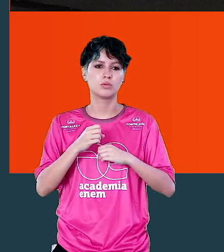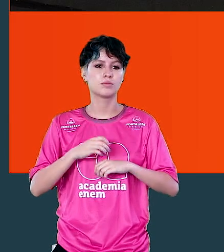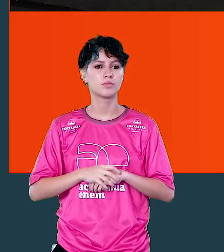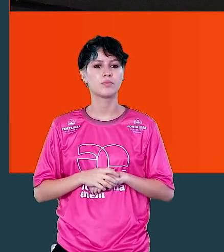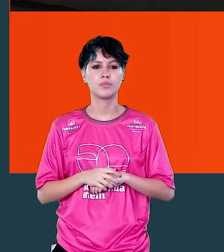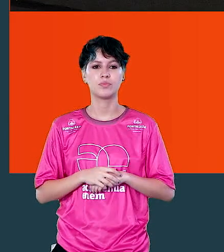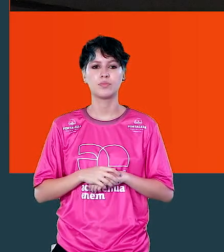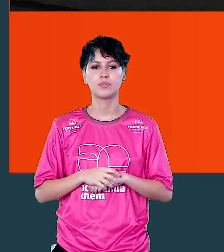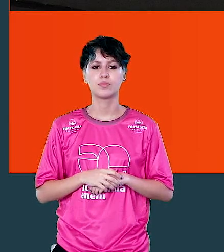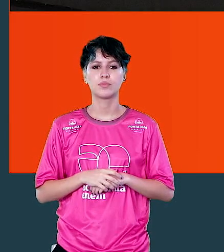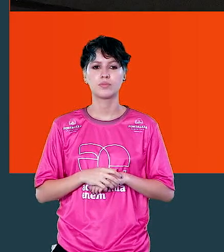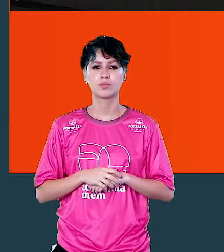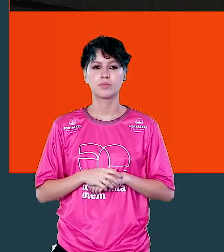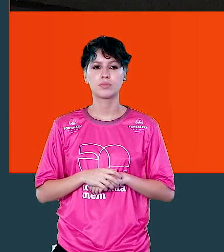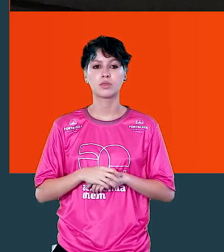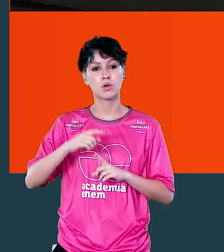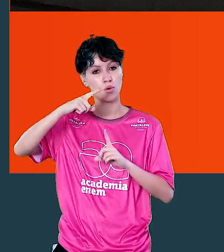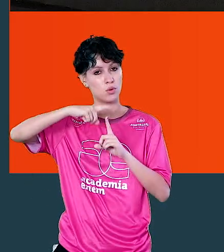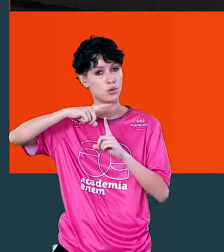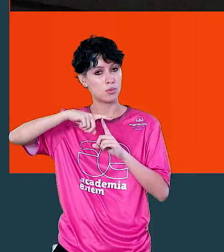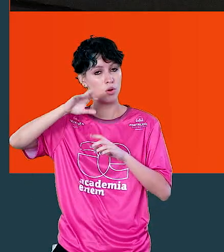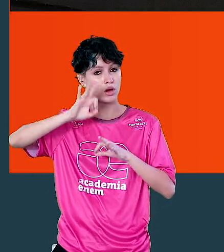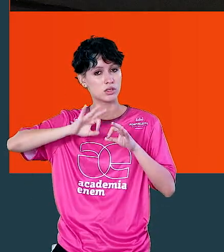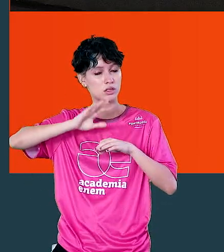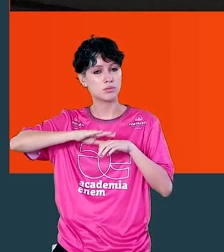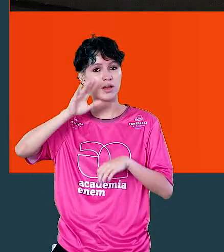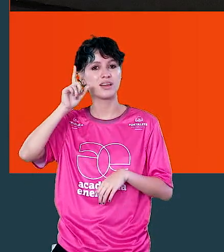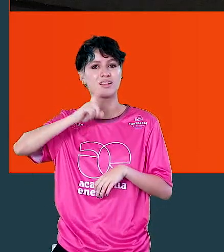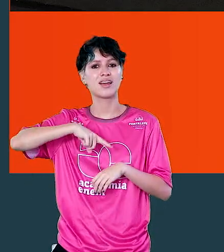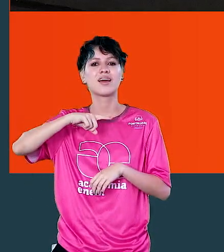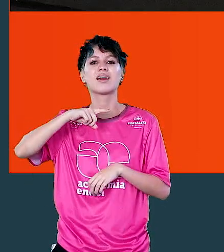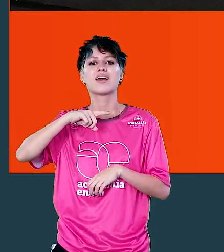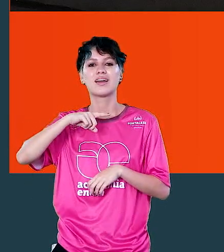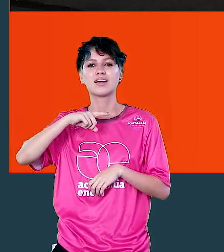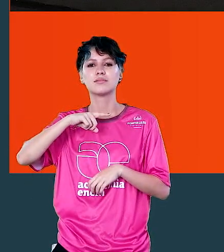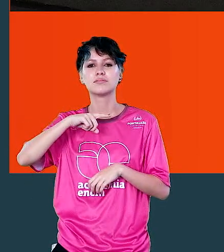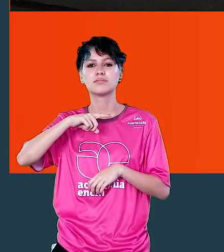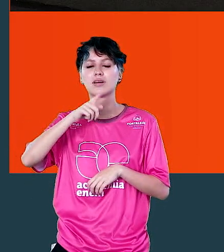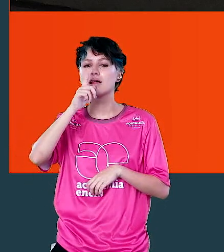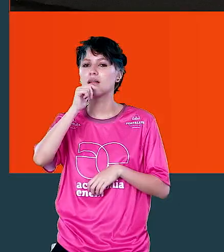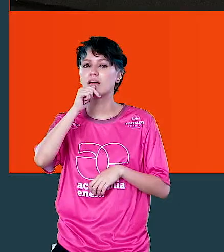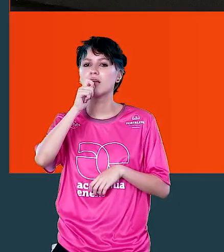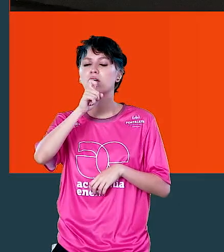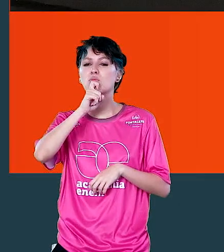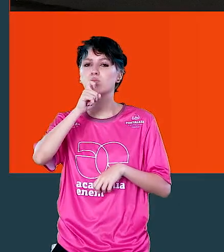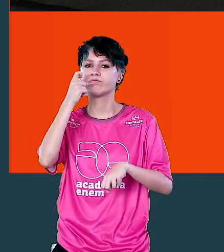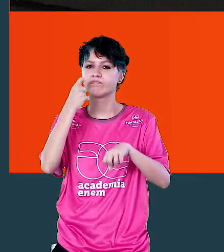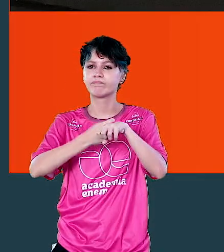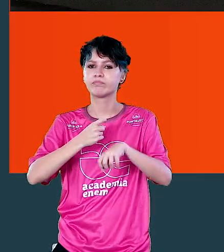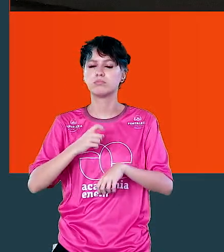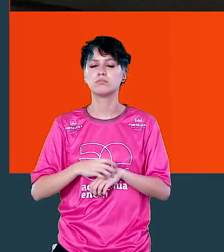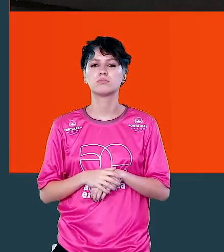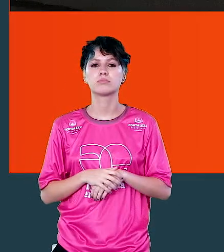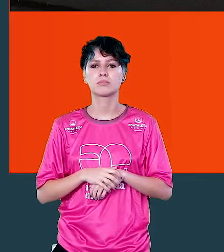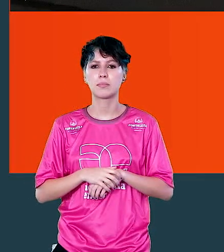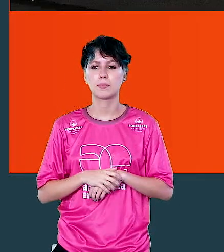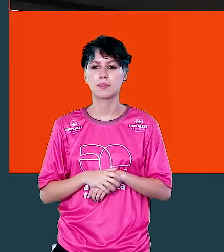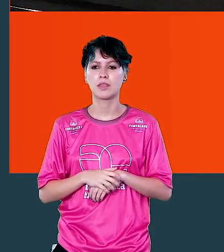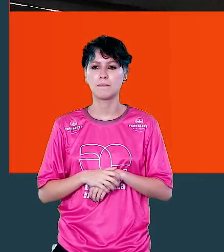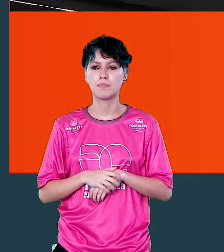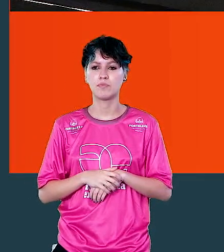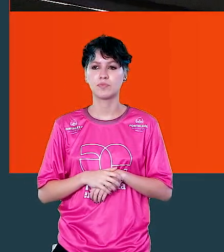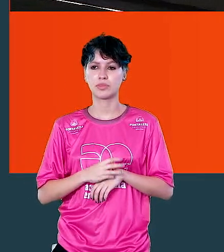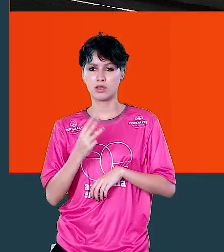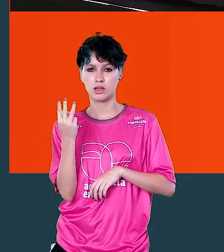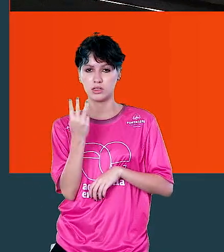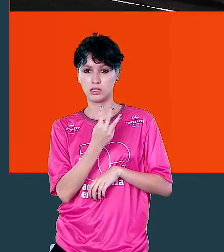tem é o estado quê? Sólido. Dos três básicos, né? Estado sólido. O estado mais desorganizado dos três